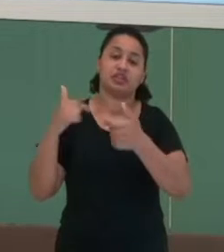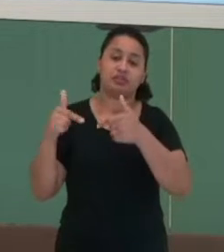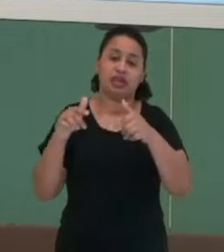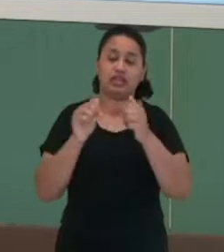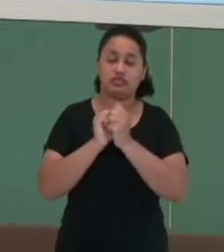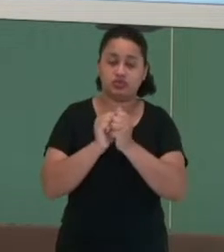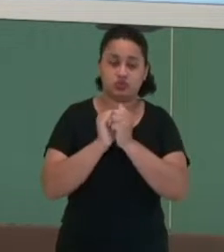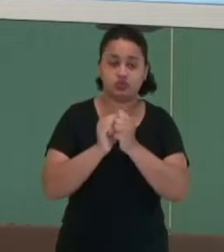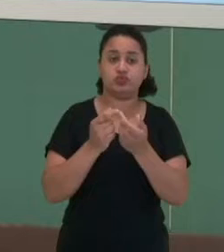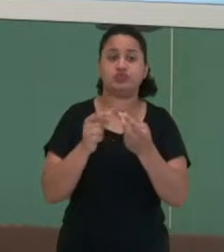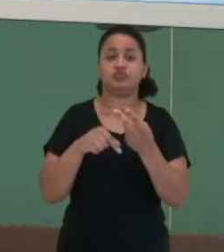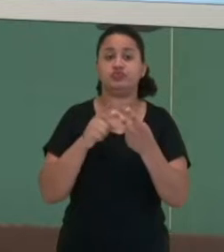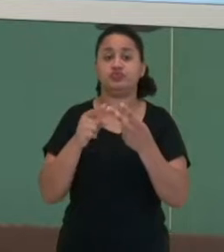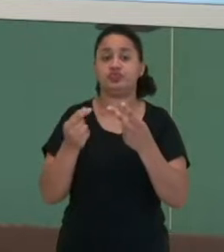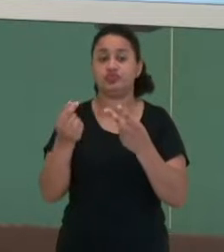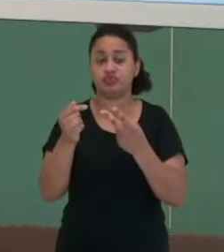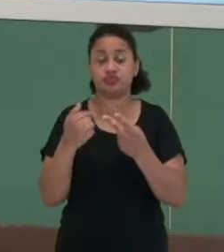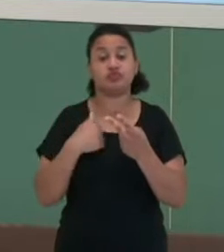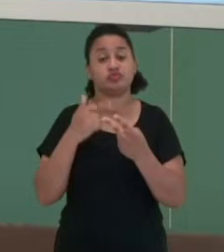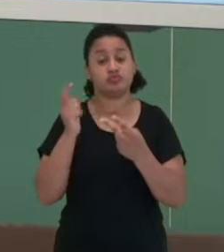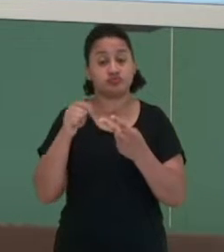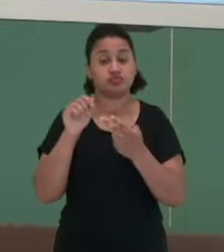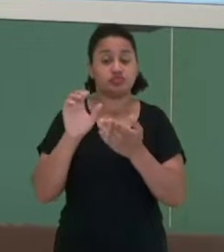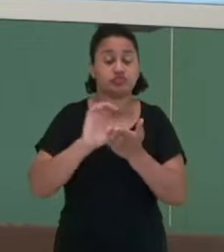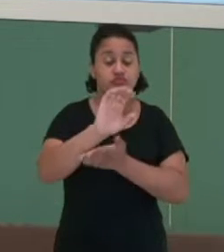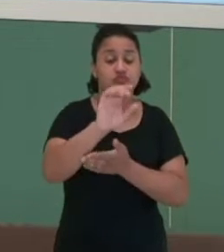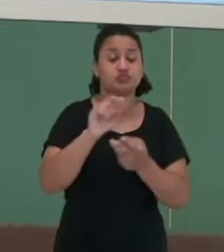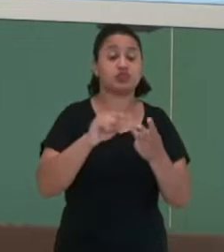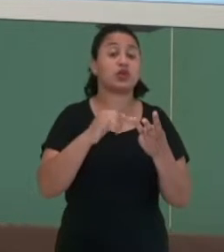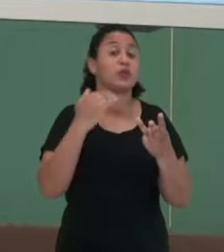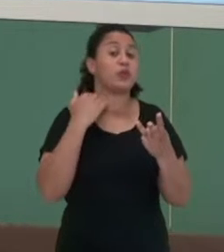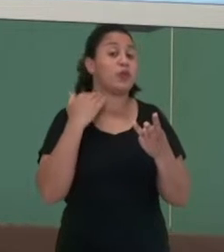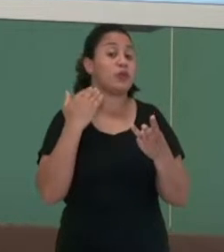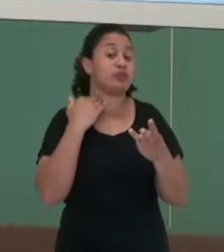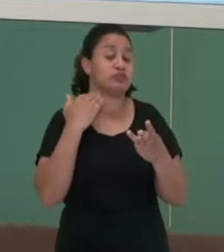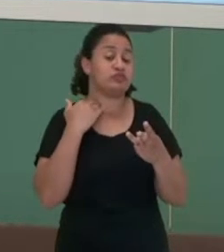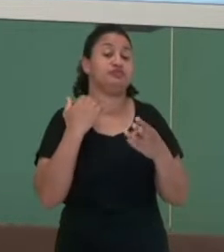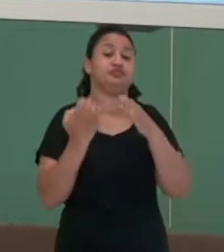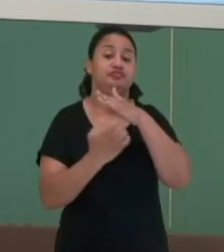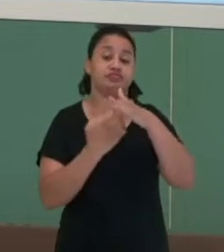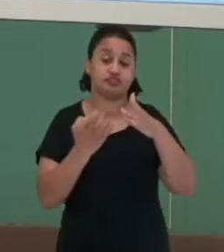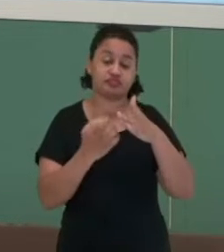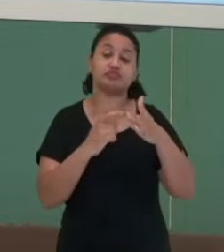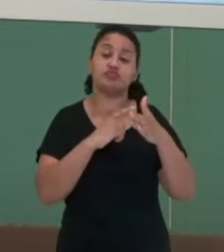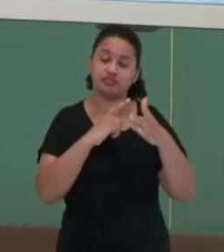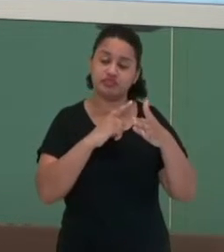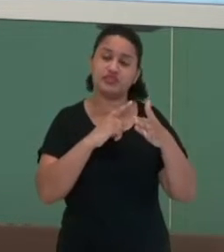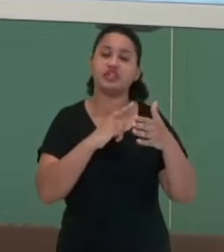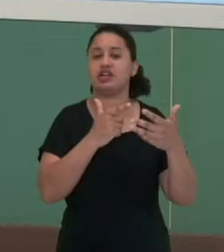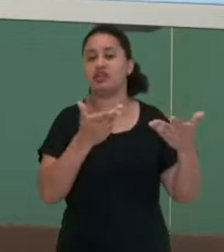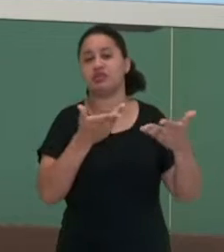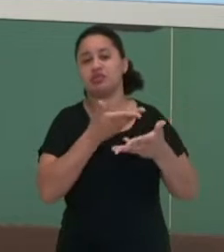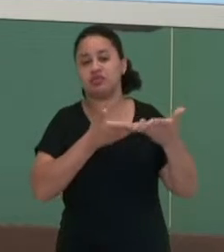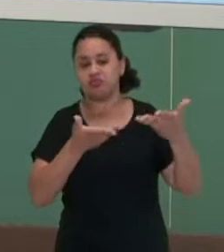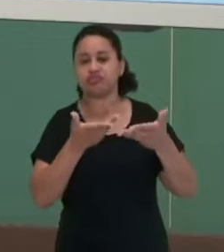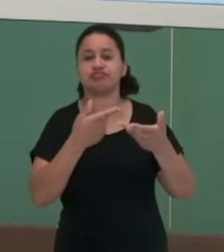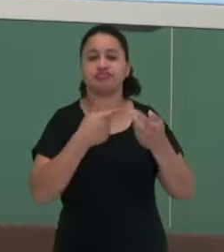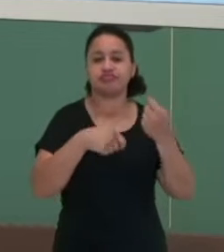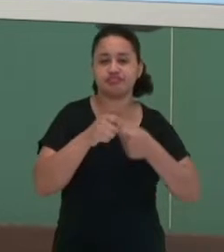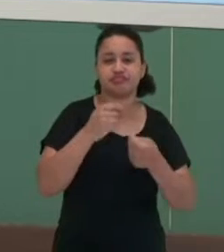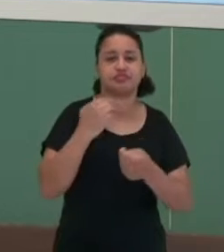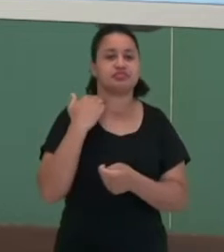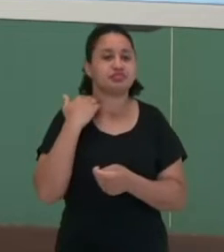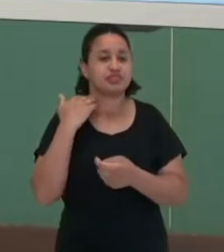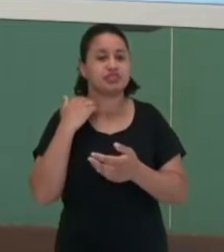ele, dinheiro para investir, o banco onde a empresa terá conta para fazer as transações financeiras e